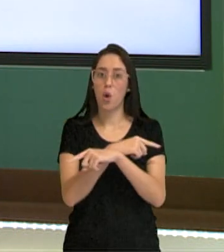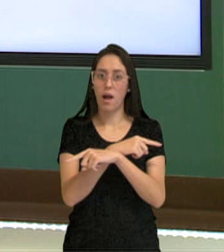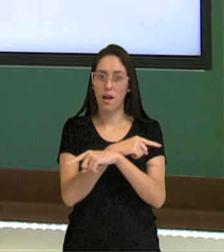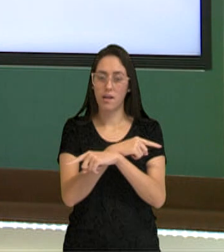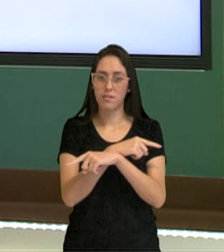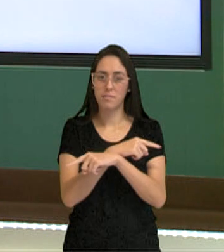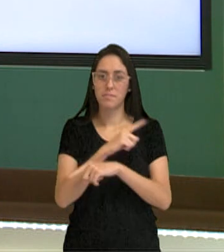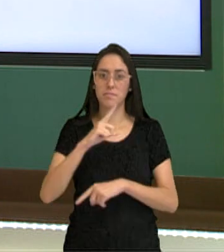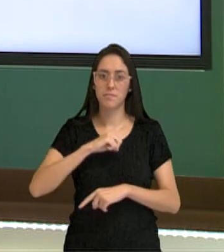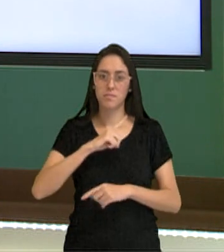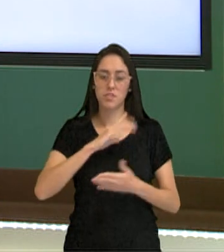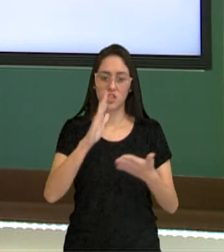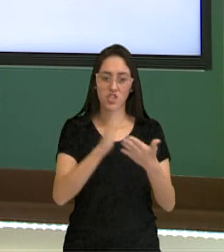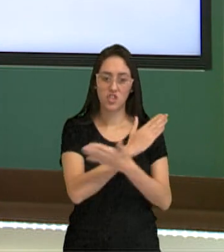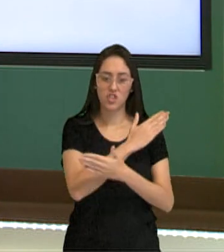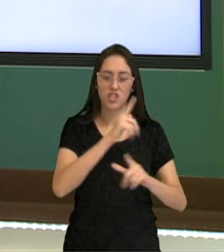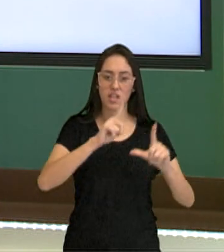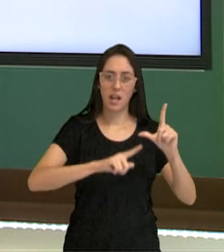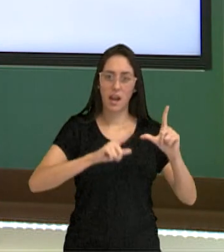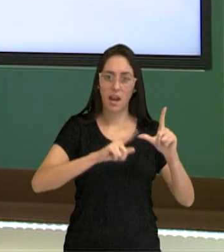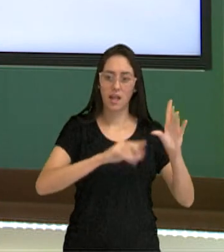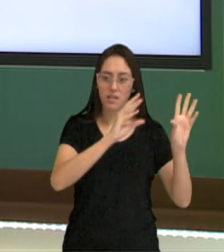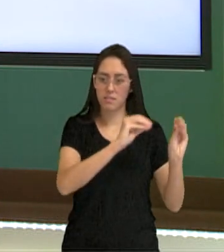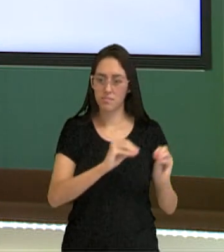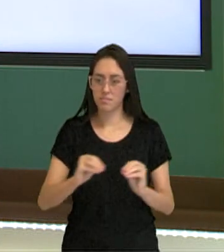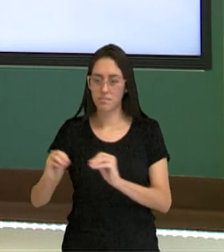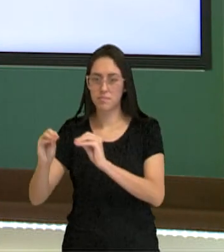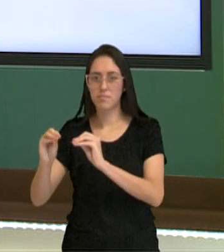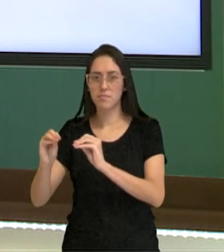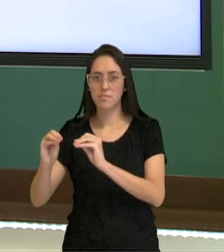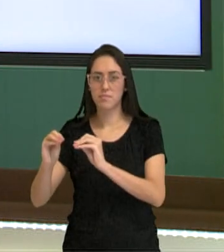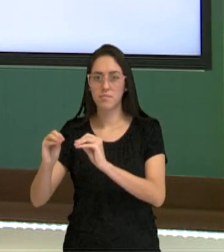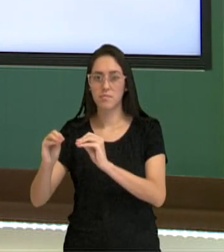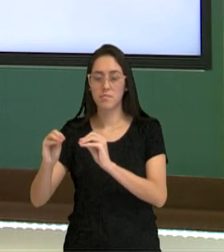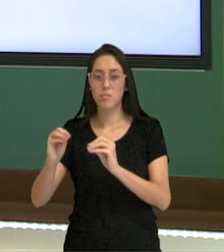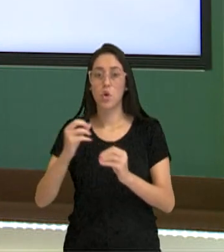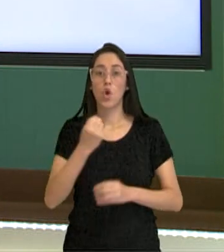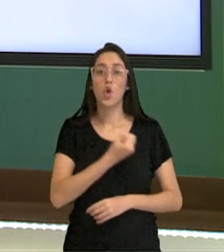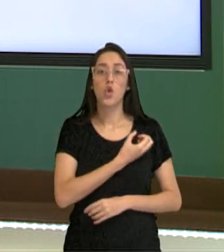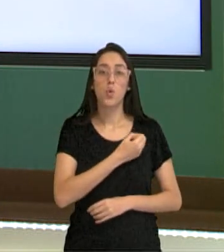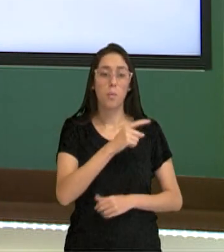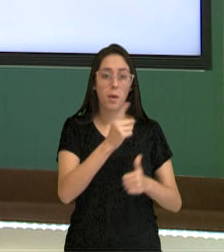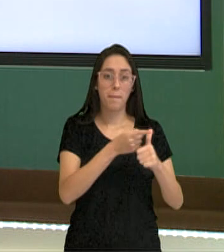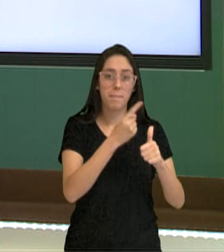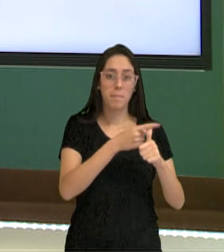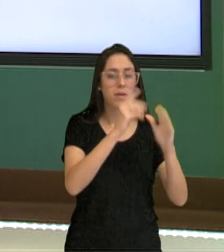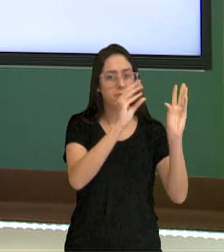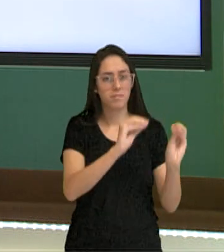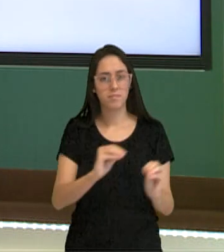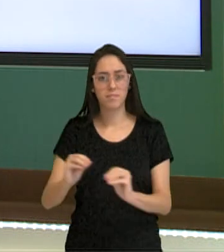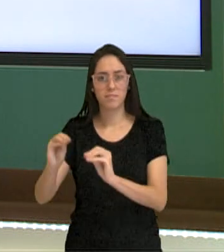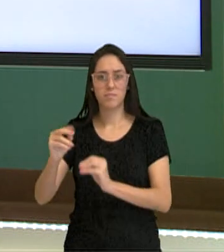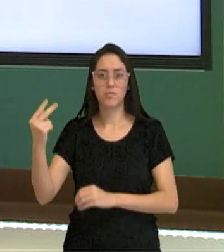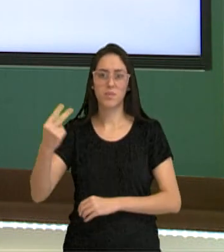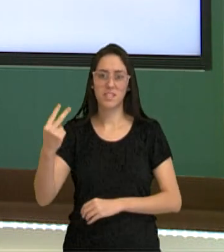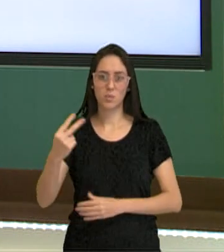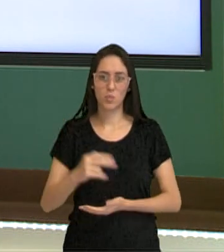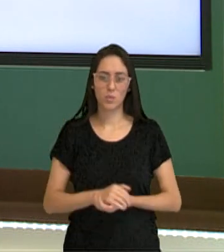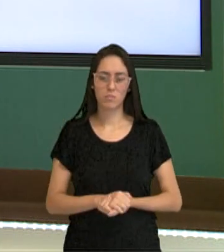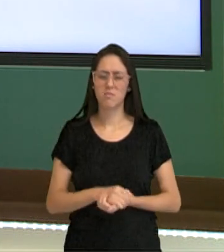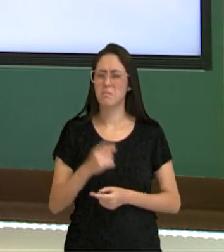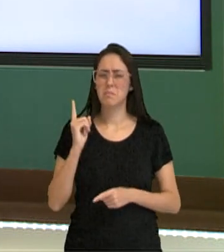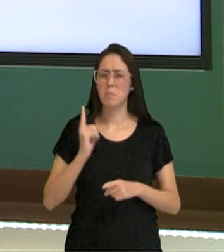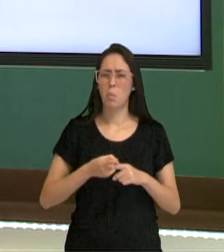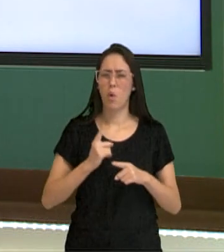Tirei a letra do segundo membro e joguei para o primeiro. Tirei o número do primeiro membro e já joguei para o segundo. Por